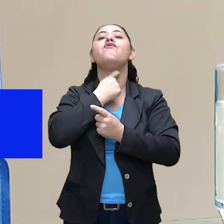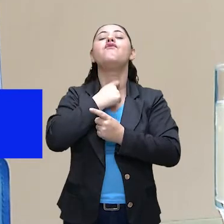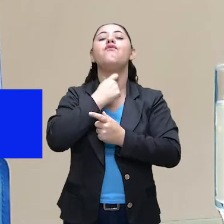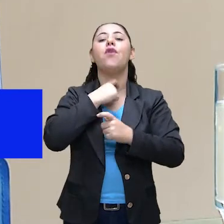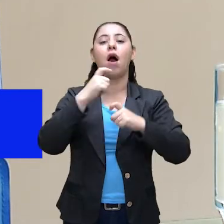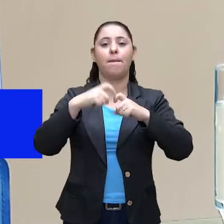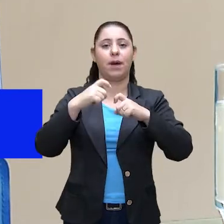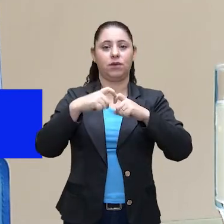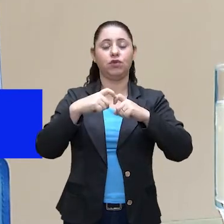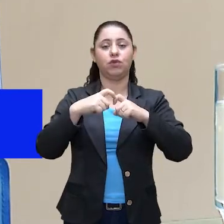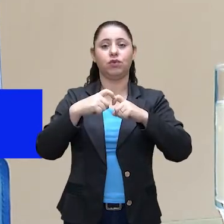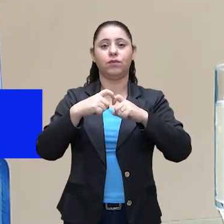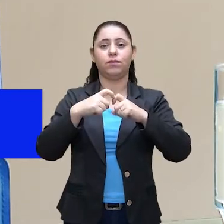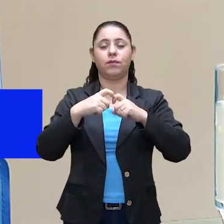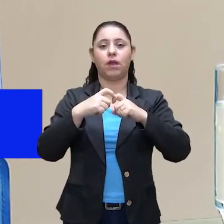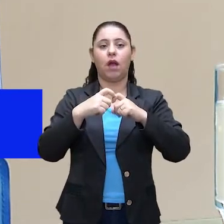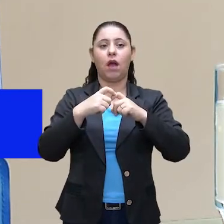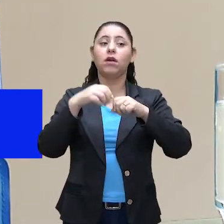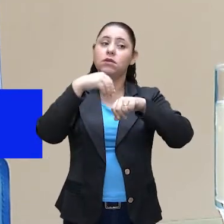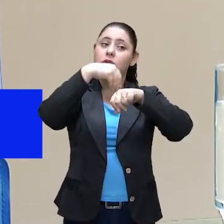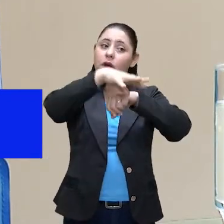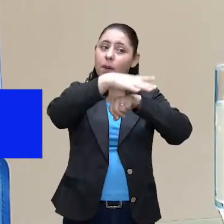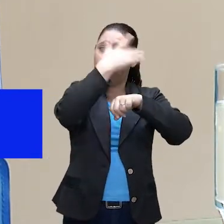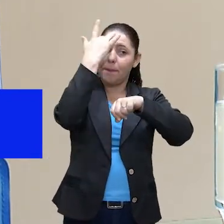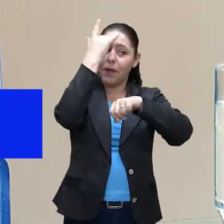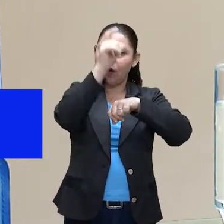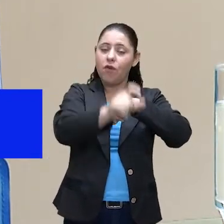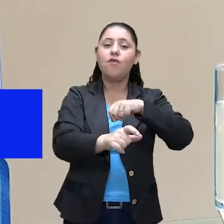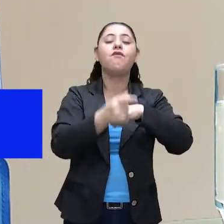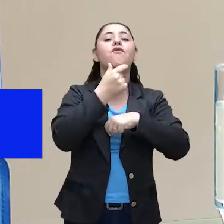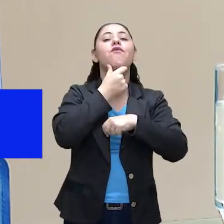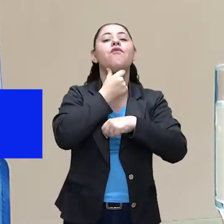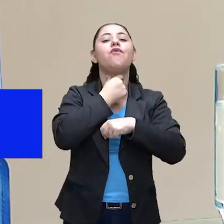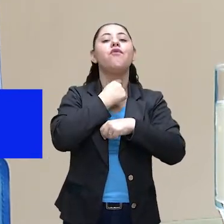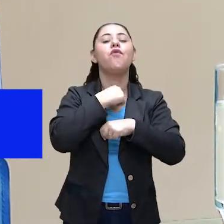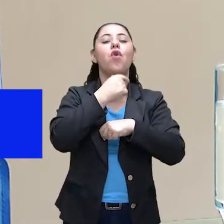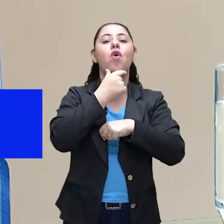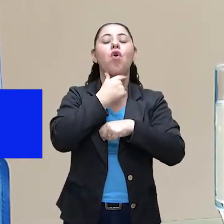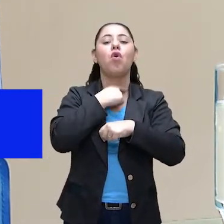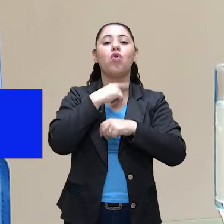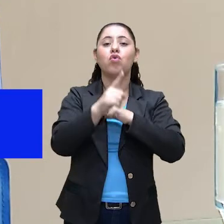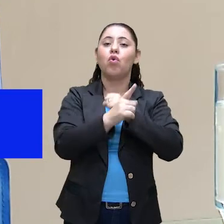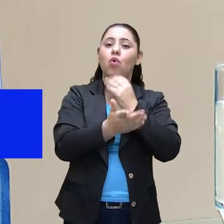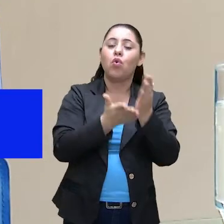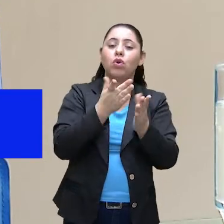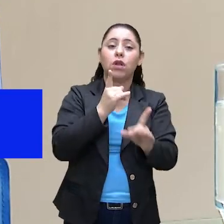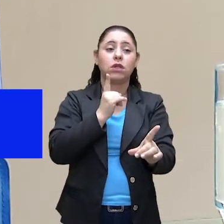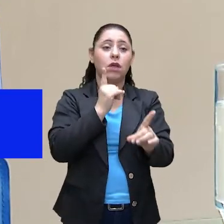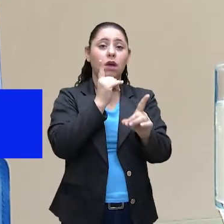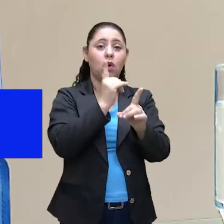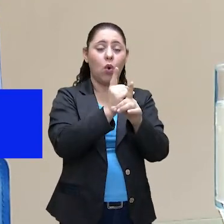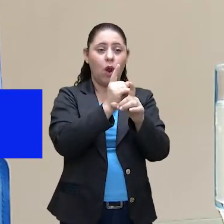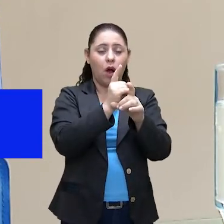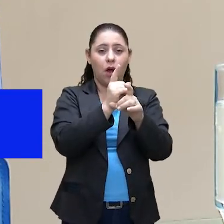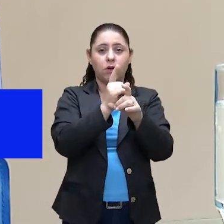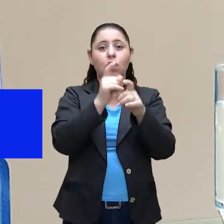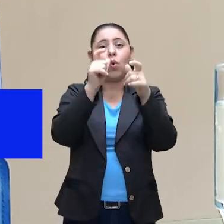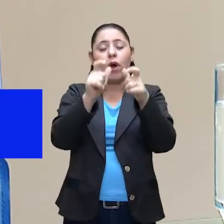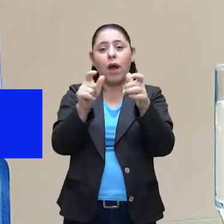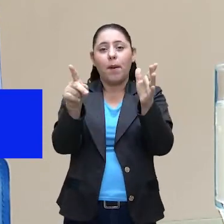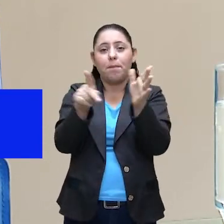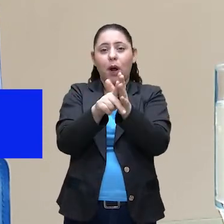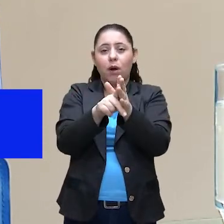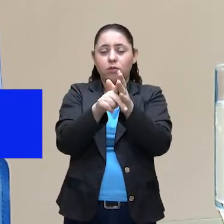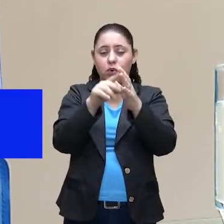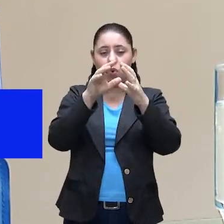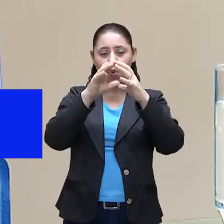fonoaudiólogos. Os fonoaudiólogos, nós encaminhamos pacientes para a fonoterapia, e a fonoterapia, com a identificação dos locais,